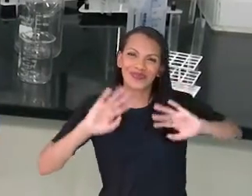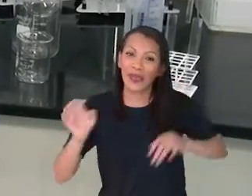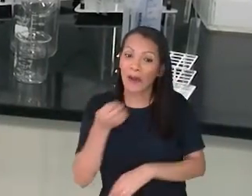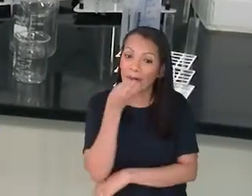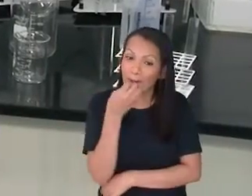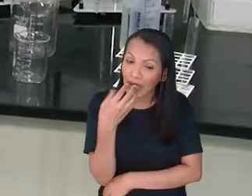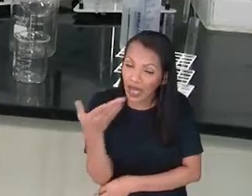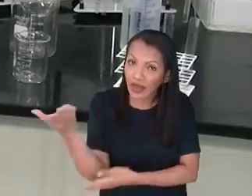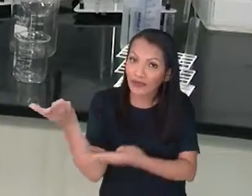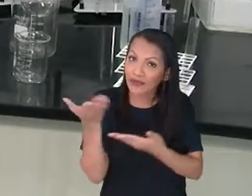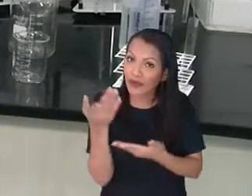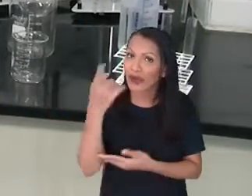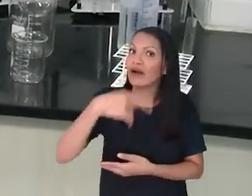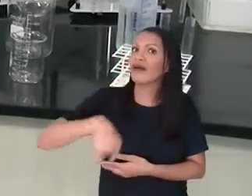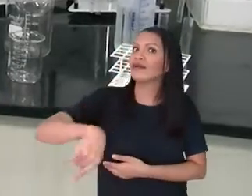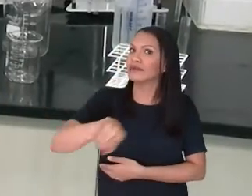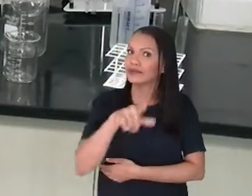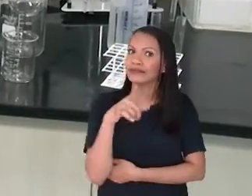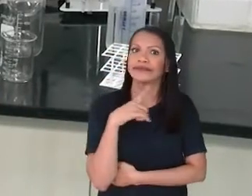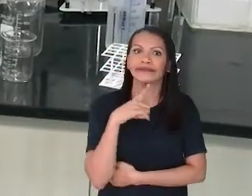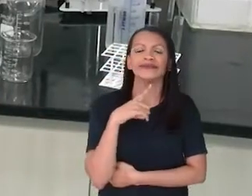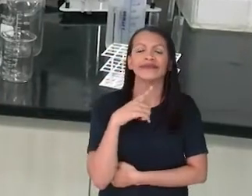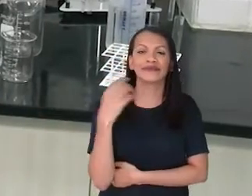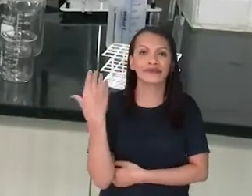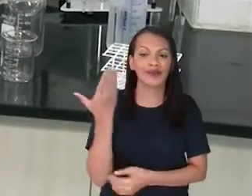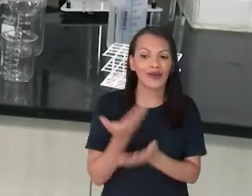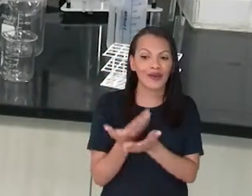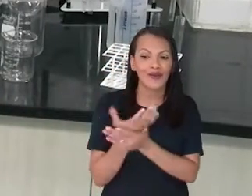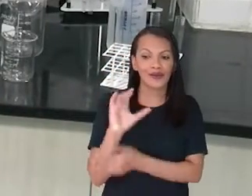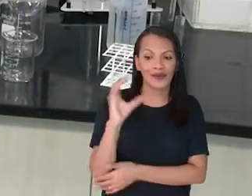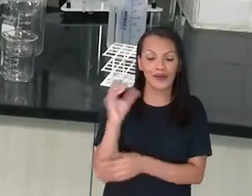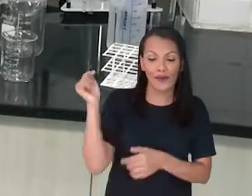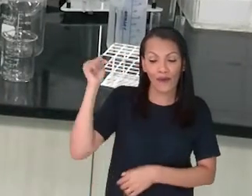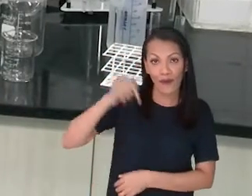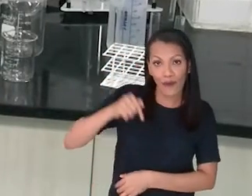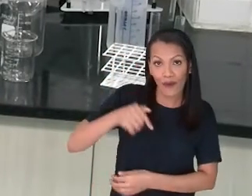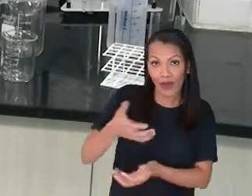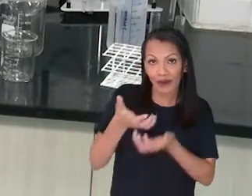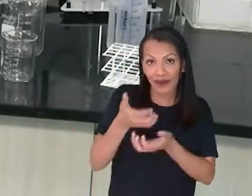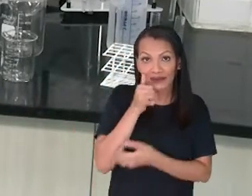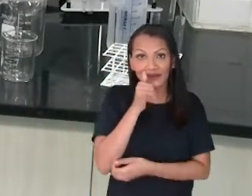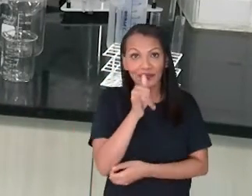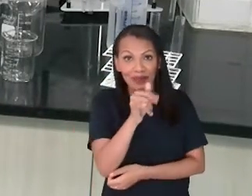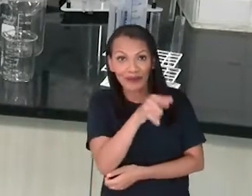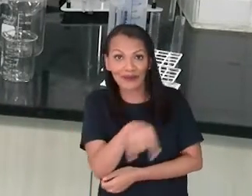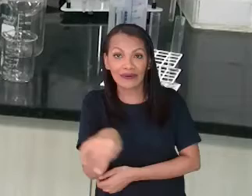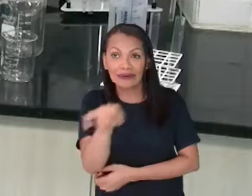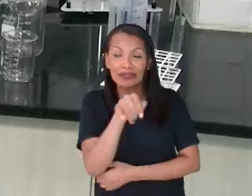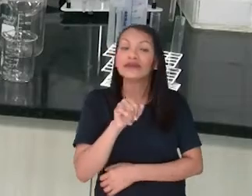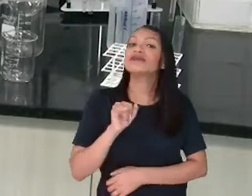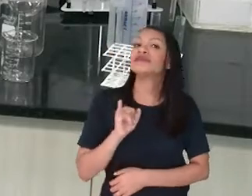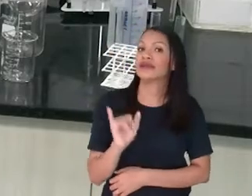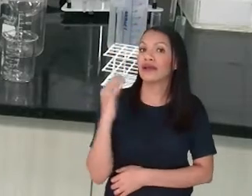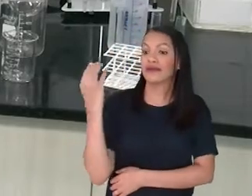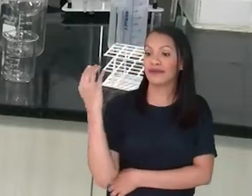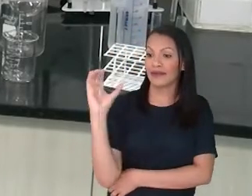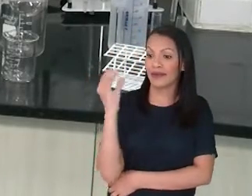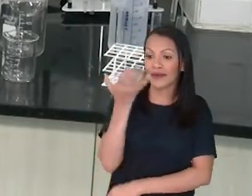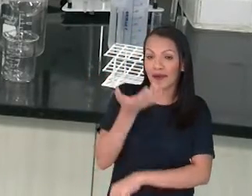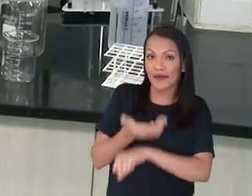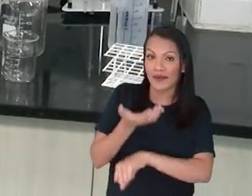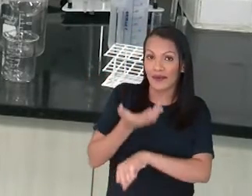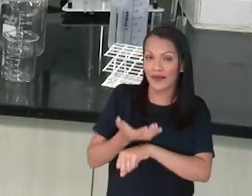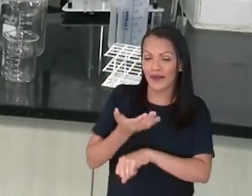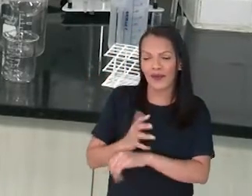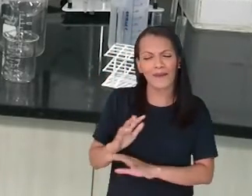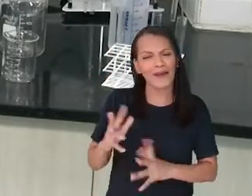muito bem-vindos a mais uma aula de ciência. Mas hoje eu quero dizer a vocês que ciências, essa disciplina,